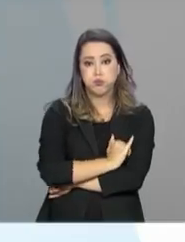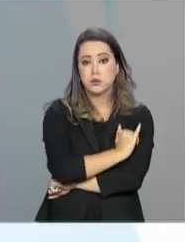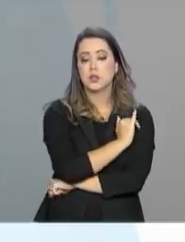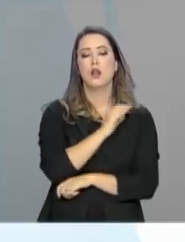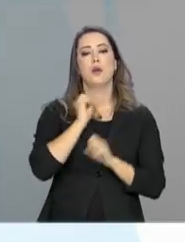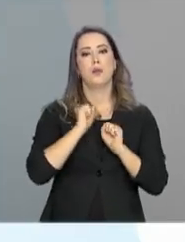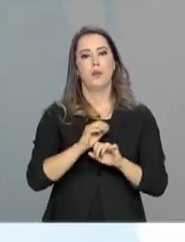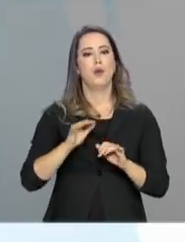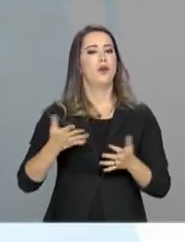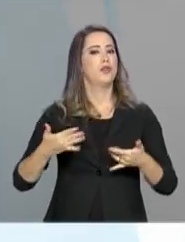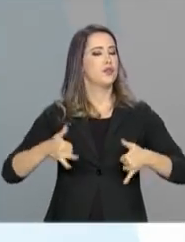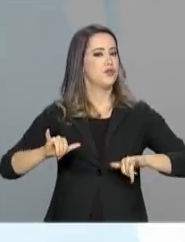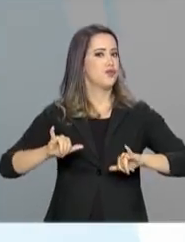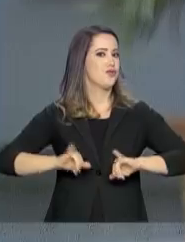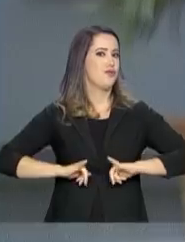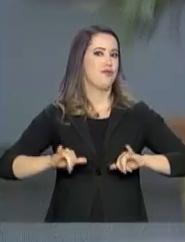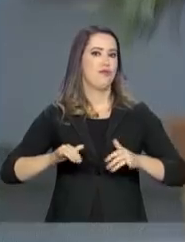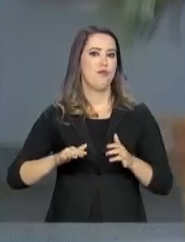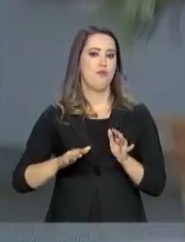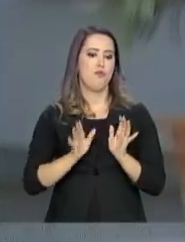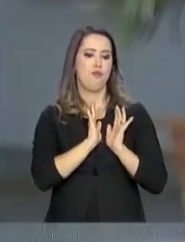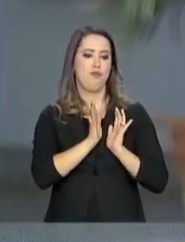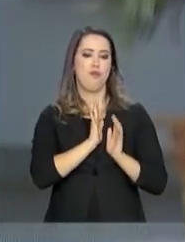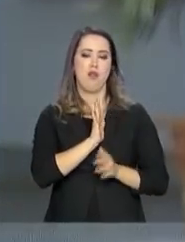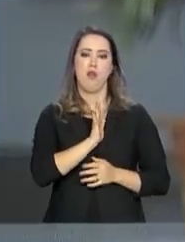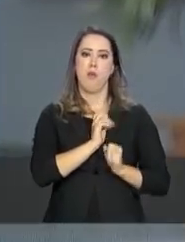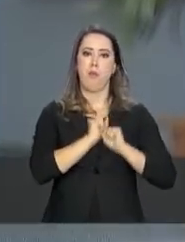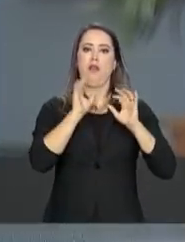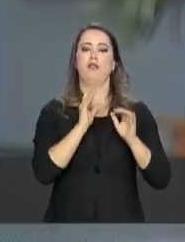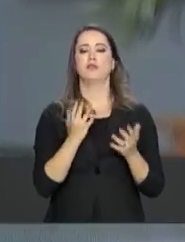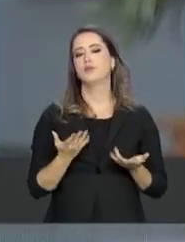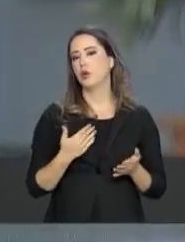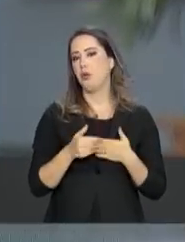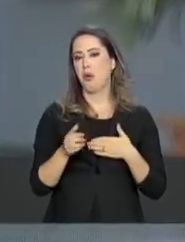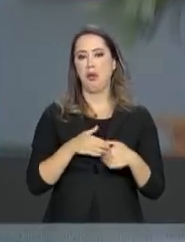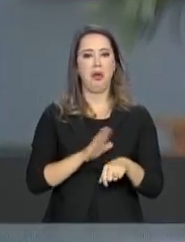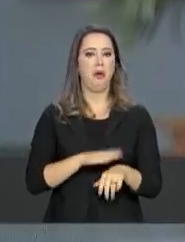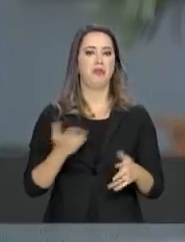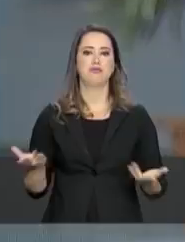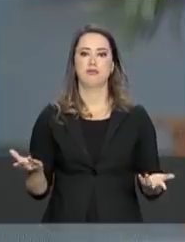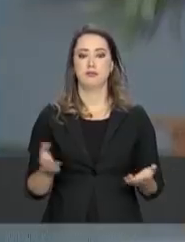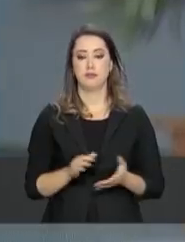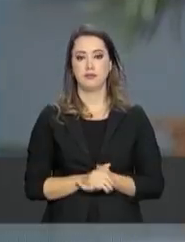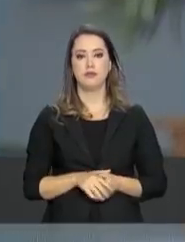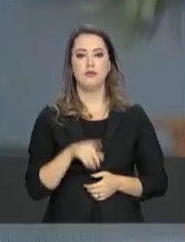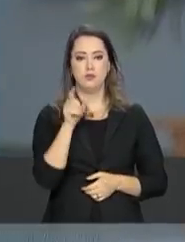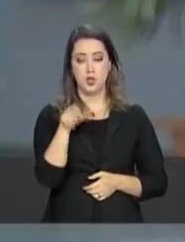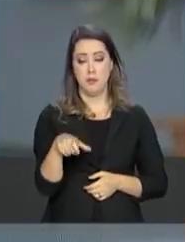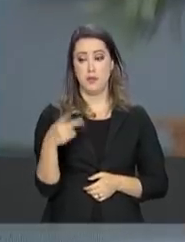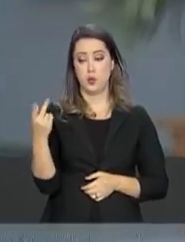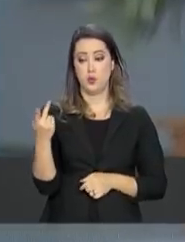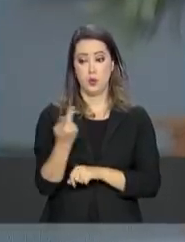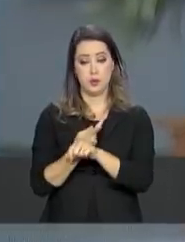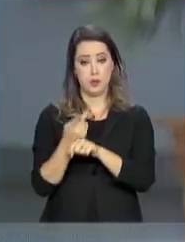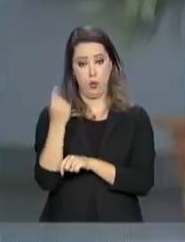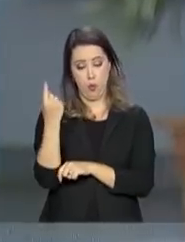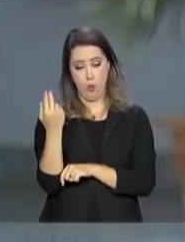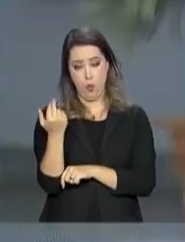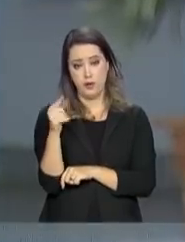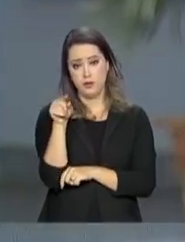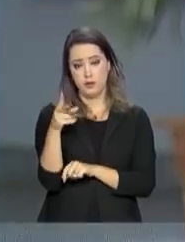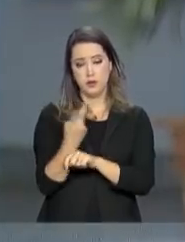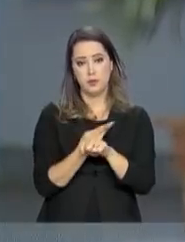um fumante a qualquer minuto o número de pessoas que como a janaína procurou a rede pública de saúde para fazer uma cirurgia